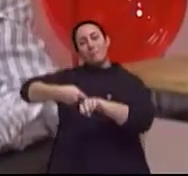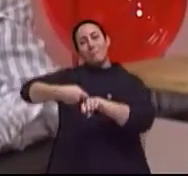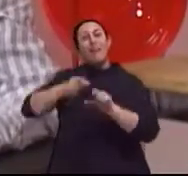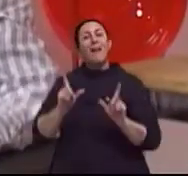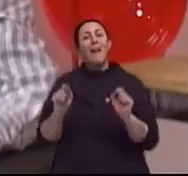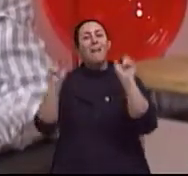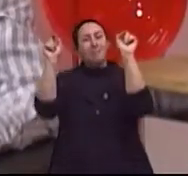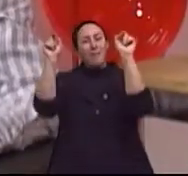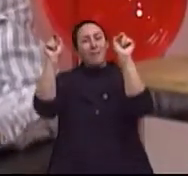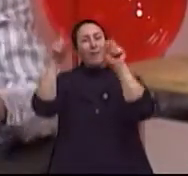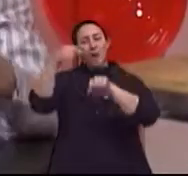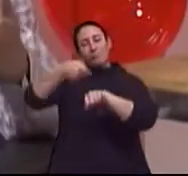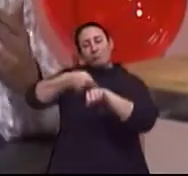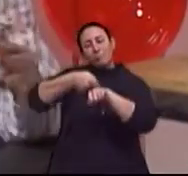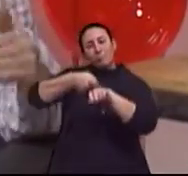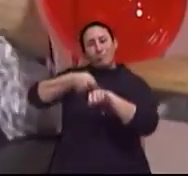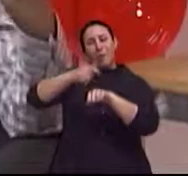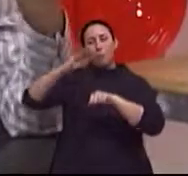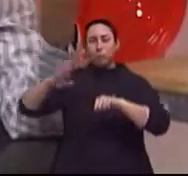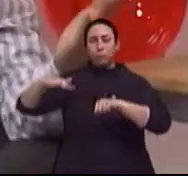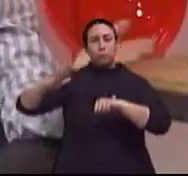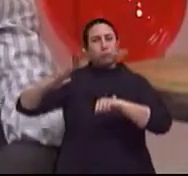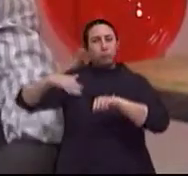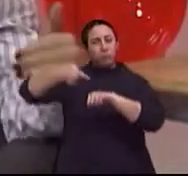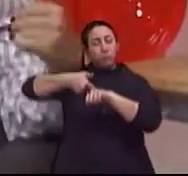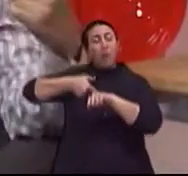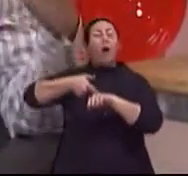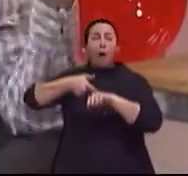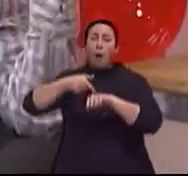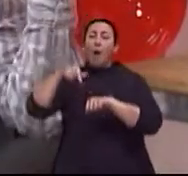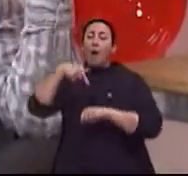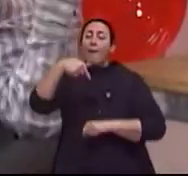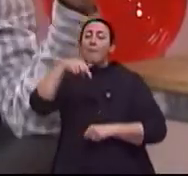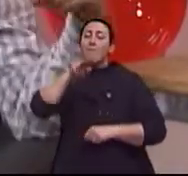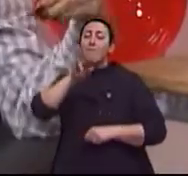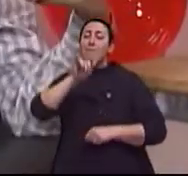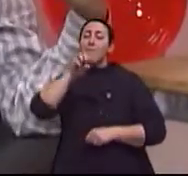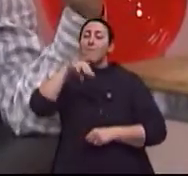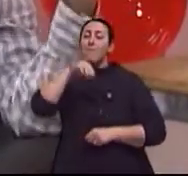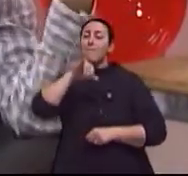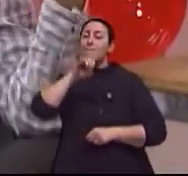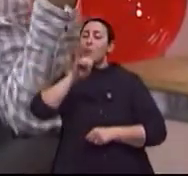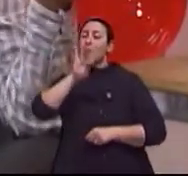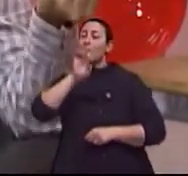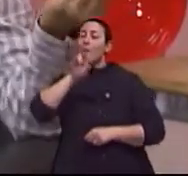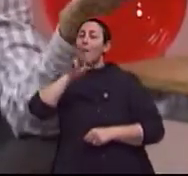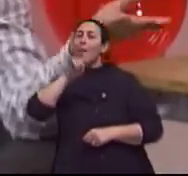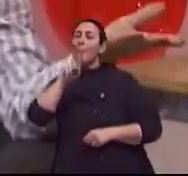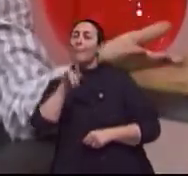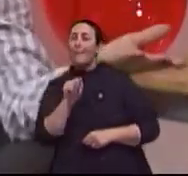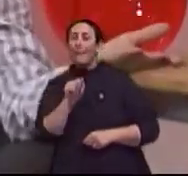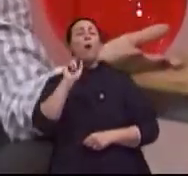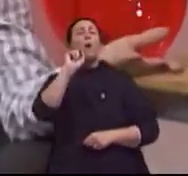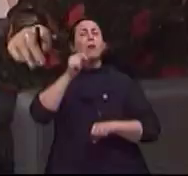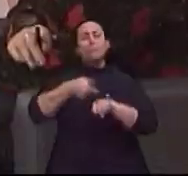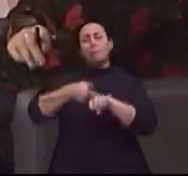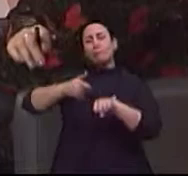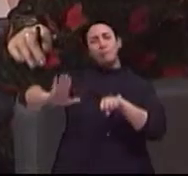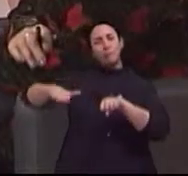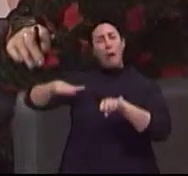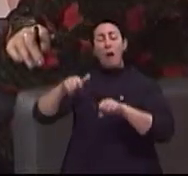perda auditiva, né? Então, é importante, após uma quimioterapia, começa com um zumbido. O zumbido, nós acabamos